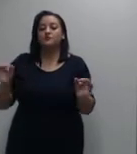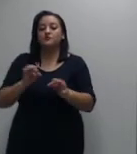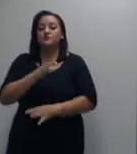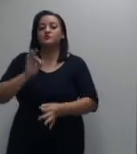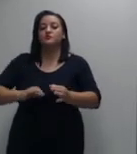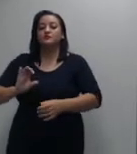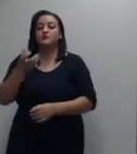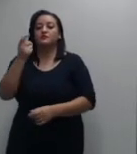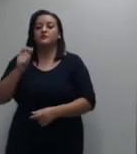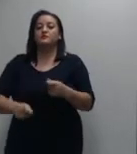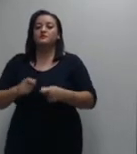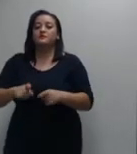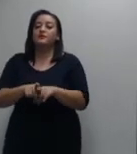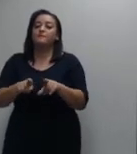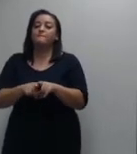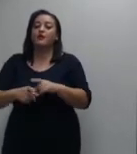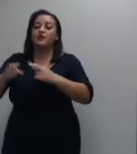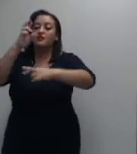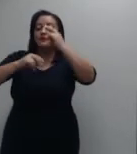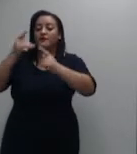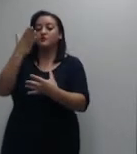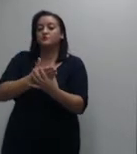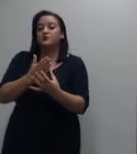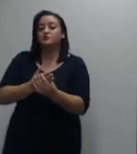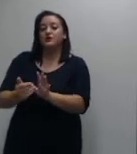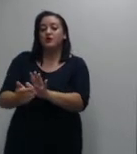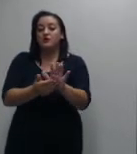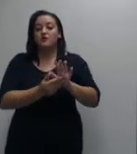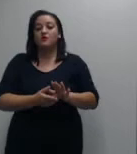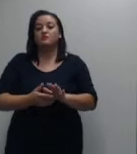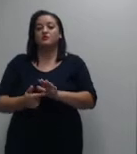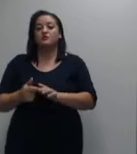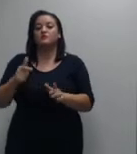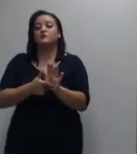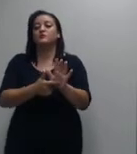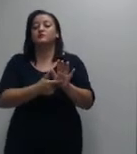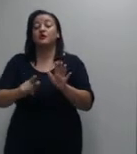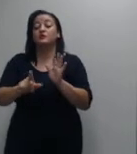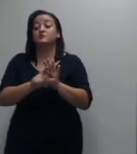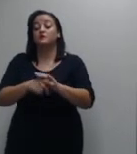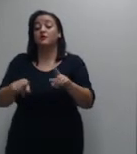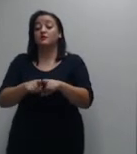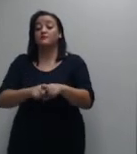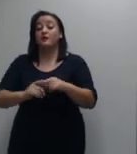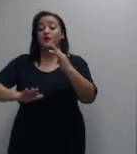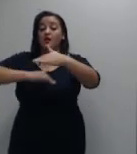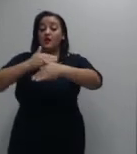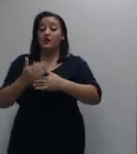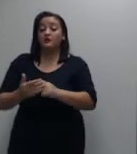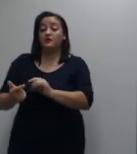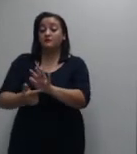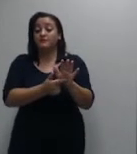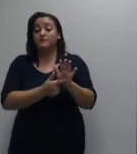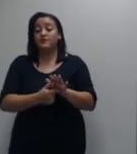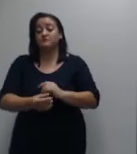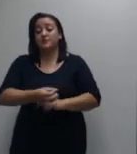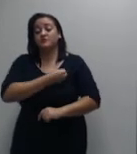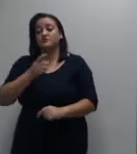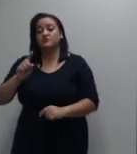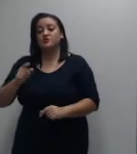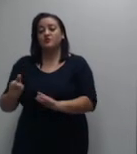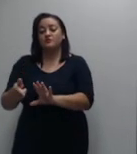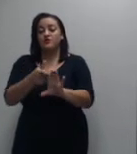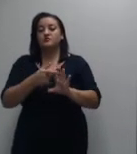colocando da análise dos processos consultados purificar-se definitividade sobretudo tendo em vista a inexistência de indicação